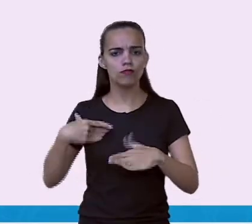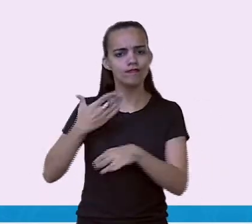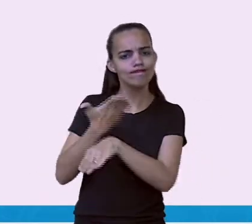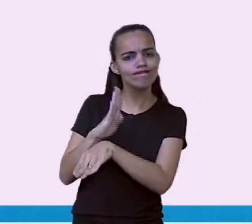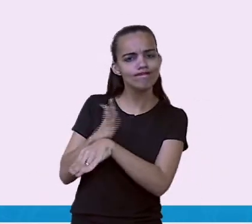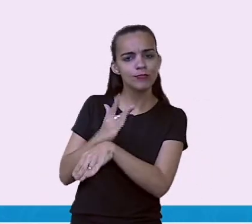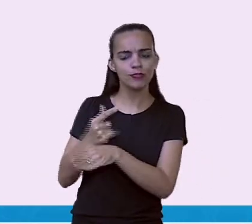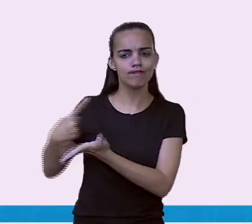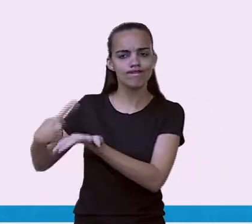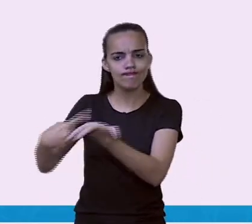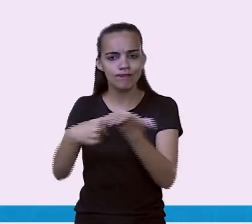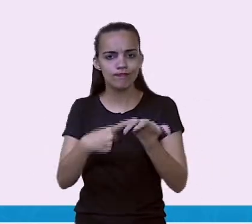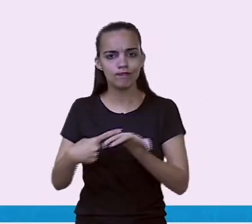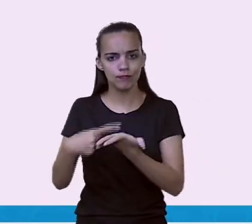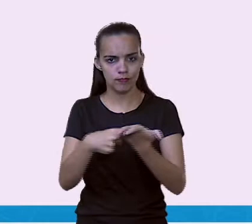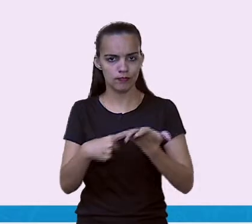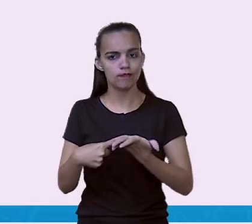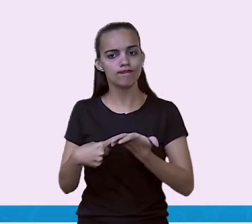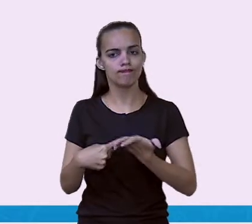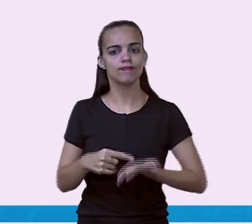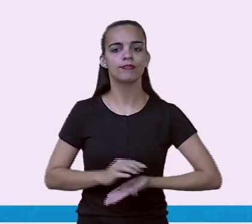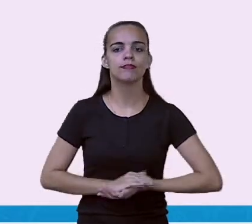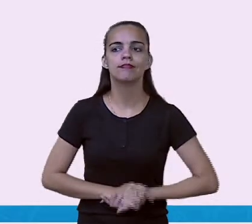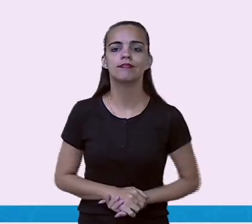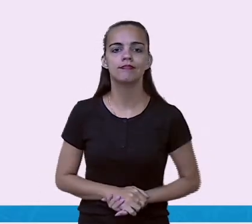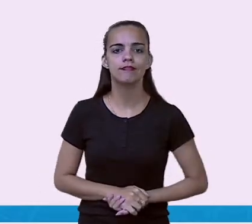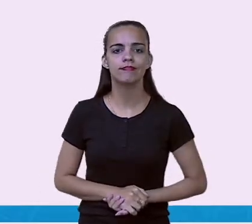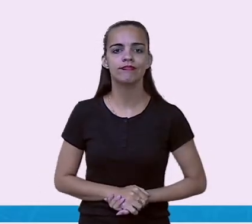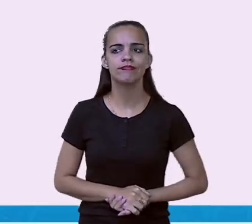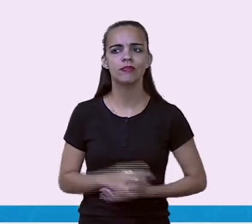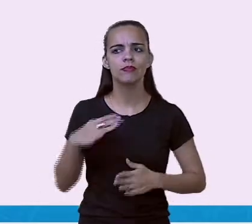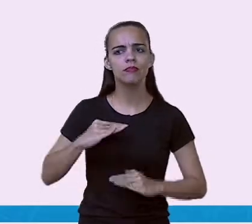e técnico-combinatórios.